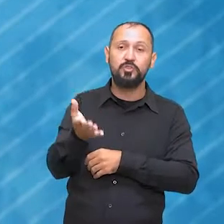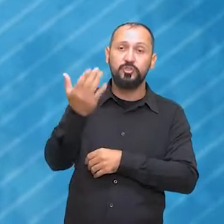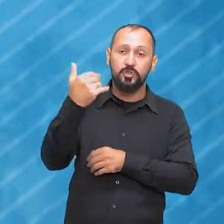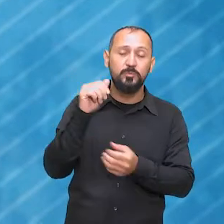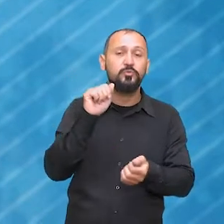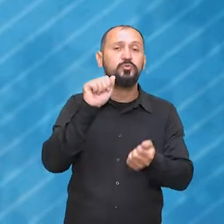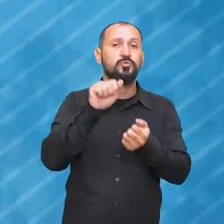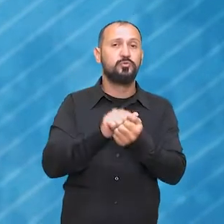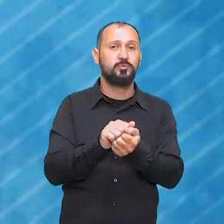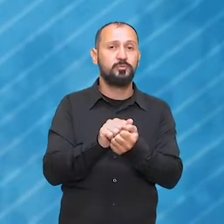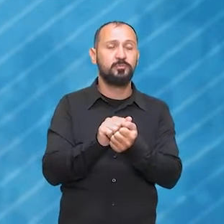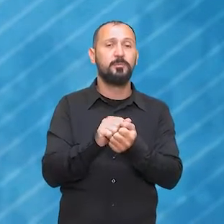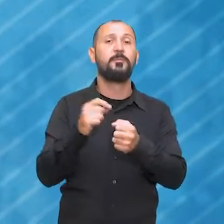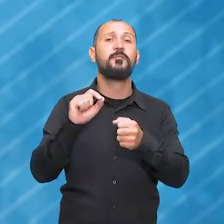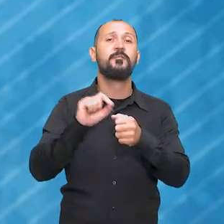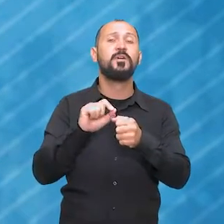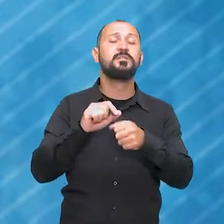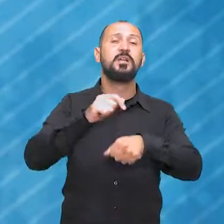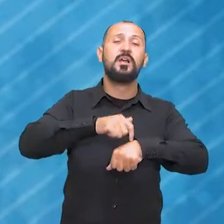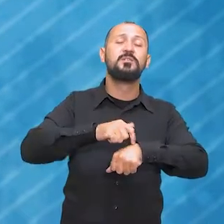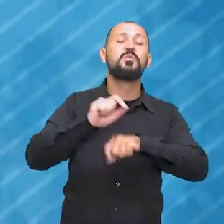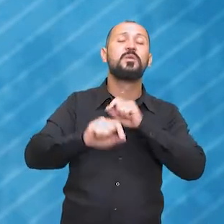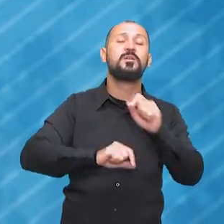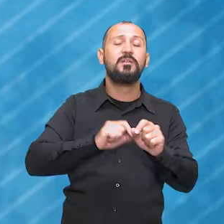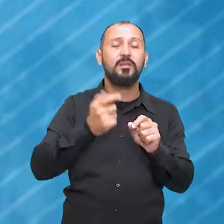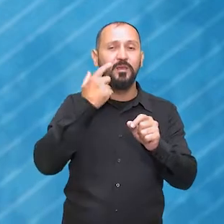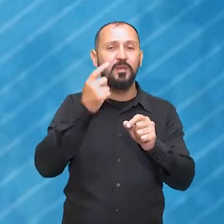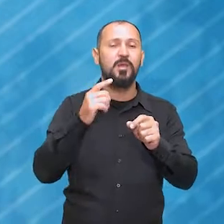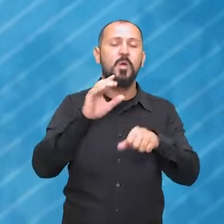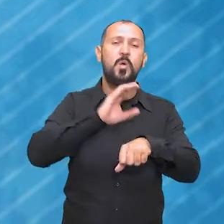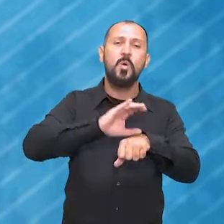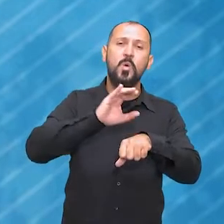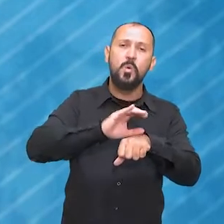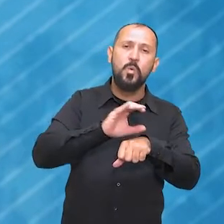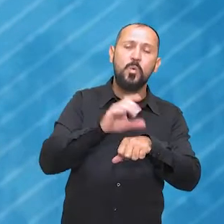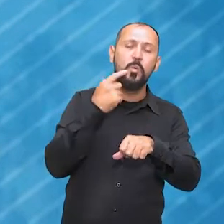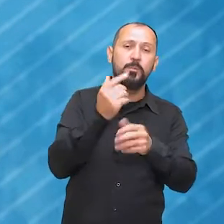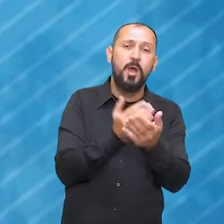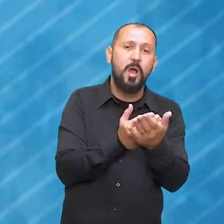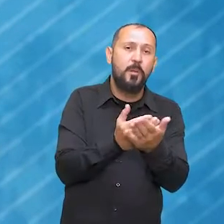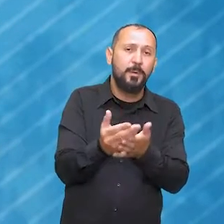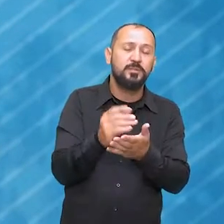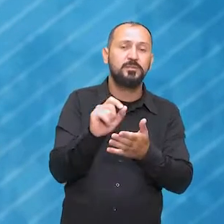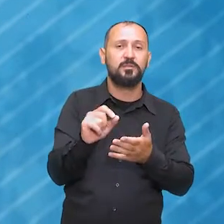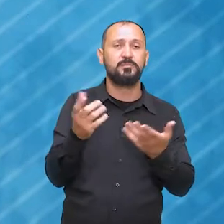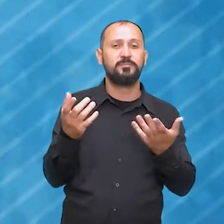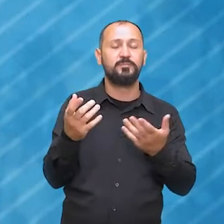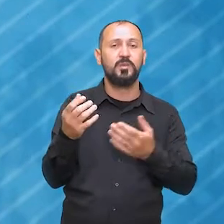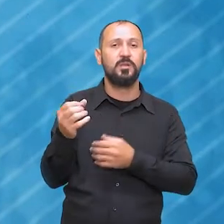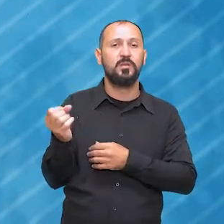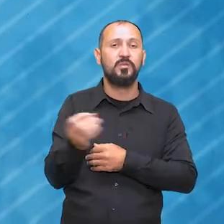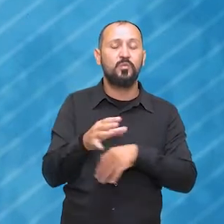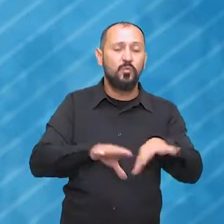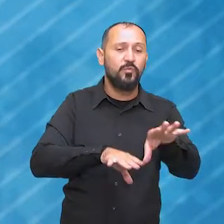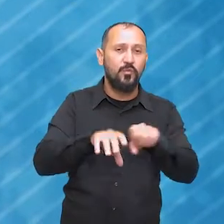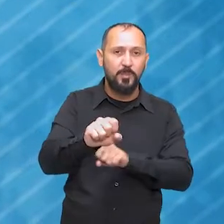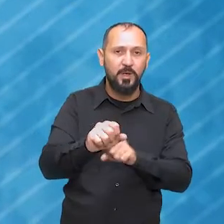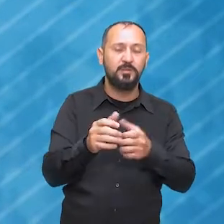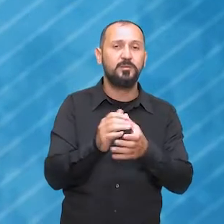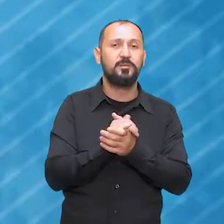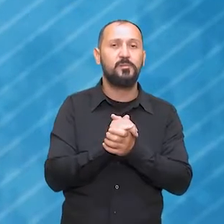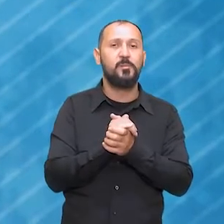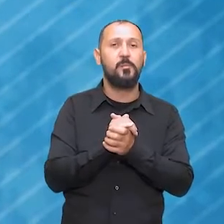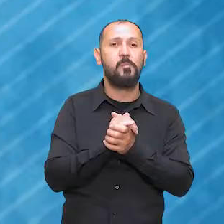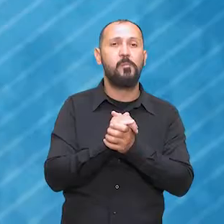lá na seccional, a gente traz sempre o presidente da comissão da Jovem Advocacia para fazer essa acolhida. Eles oferecem cursos agora de